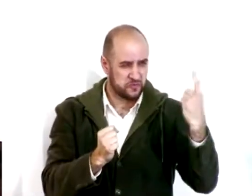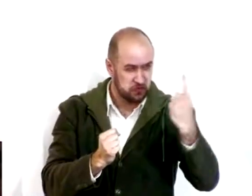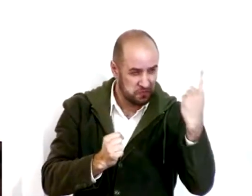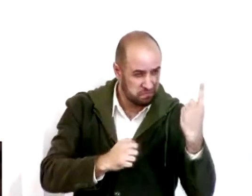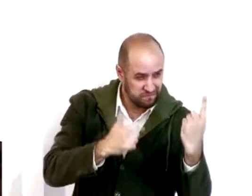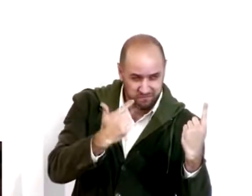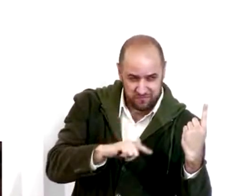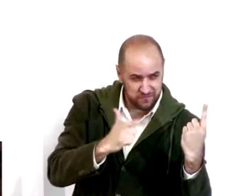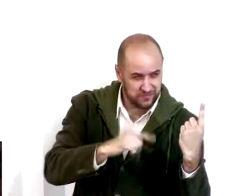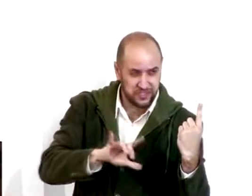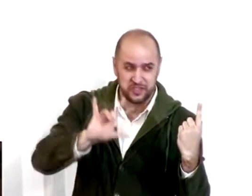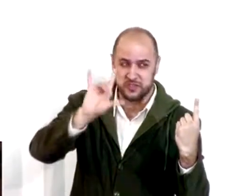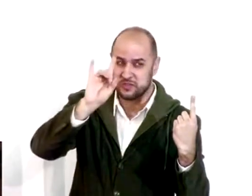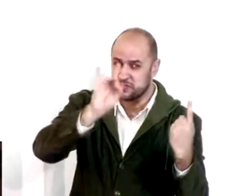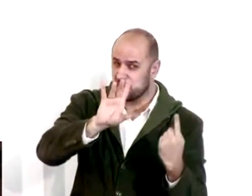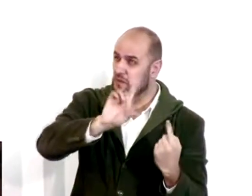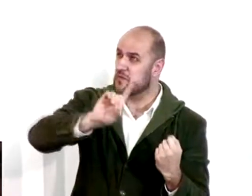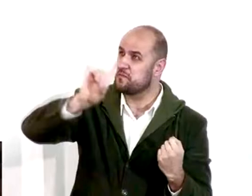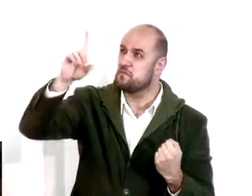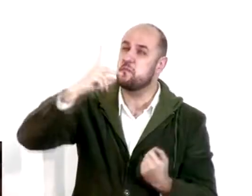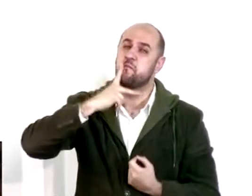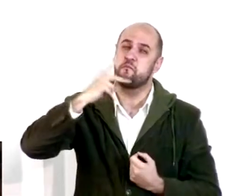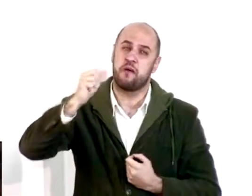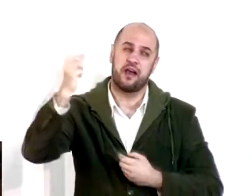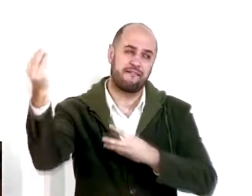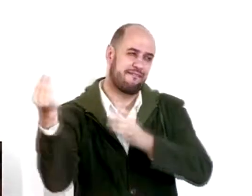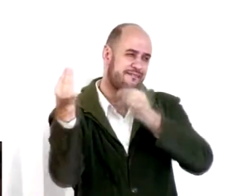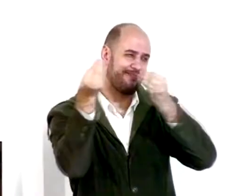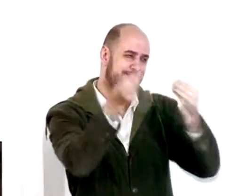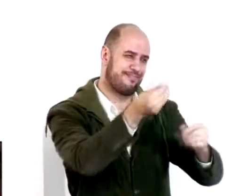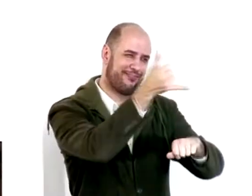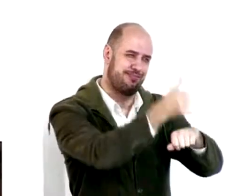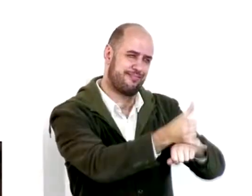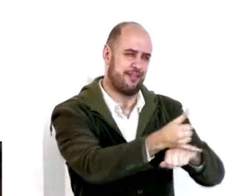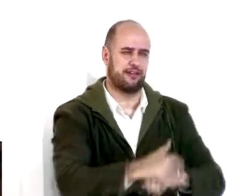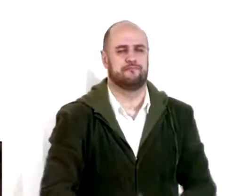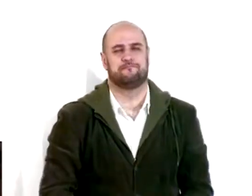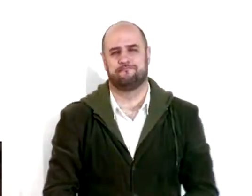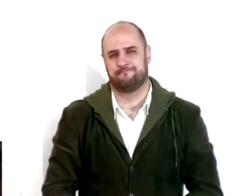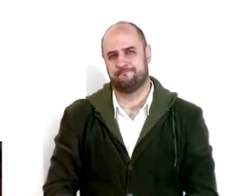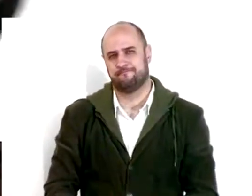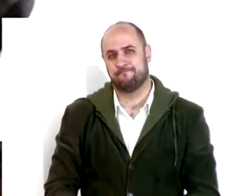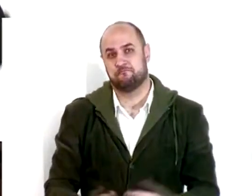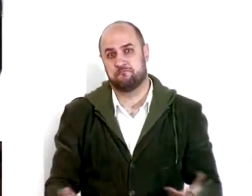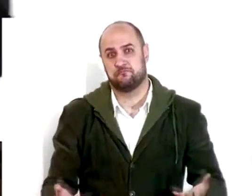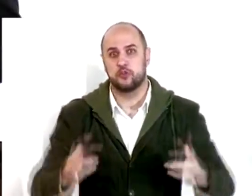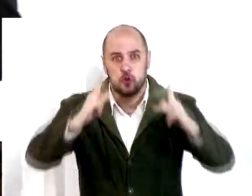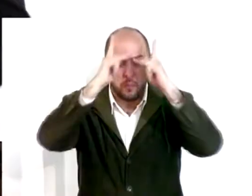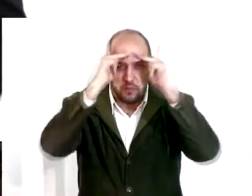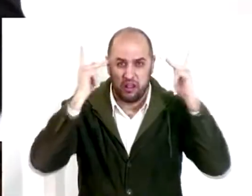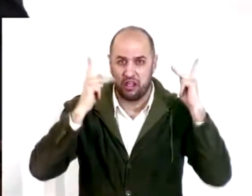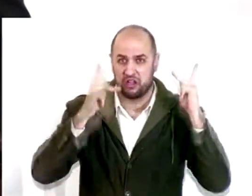sobre mim, se do alto o meu Pai não tivesse te dado. Talvez no momento Pilatos olhou para